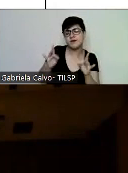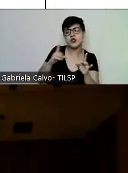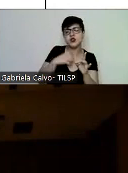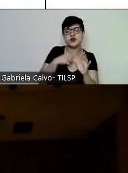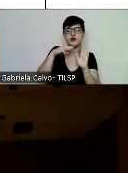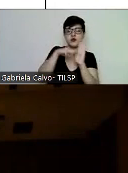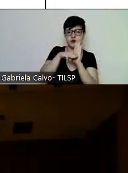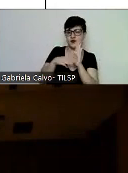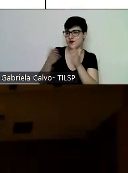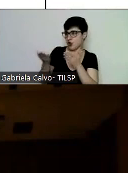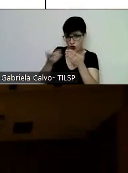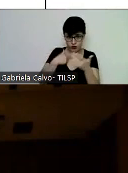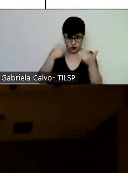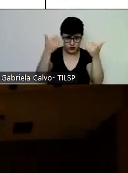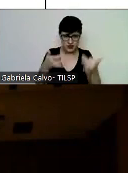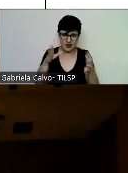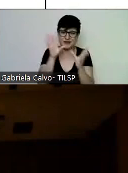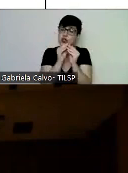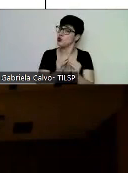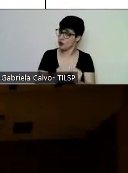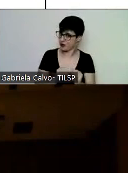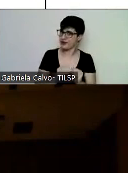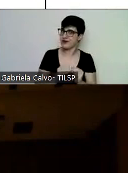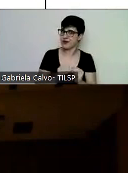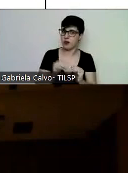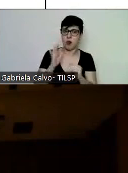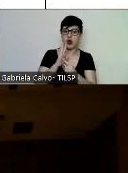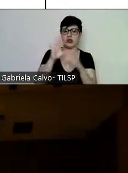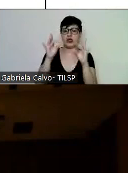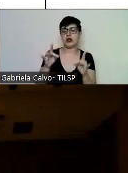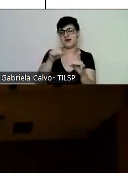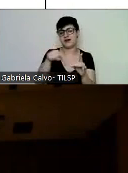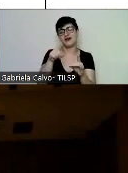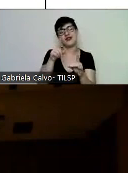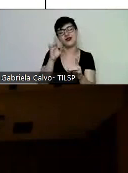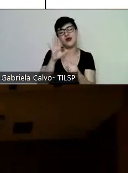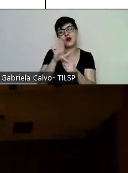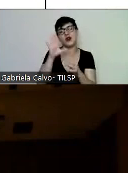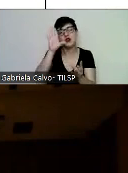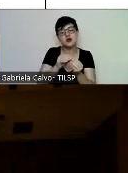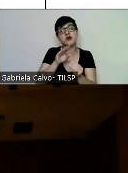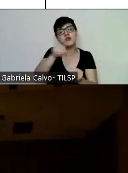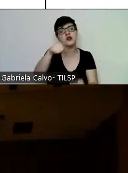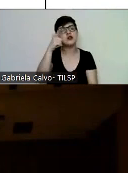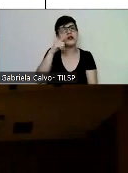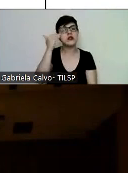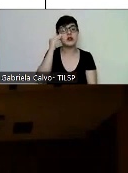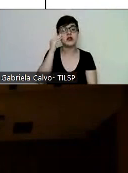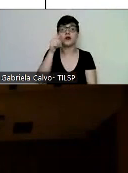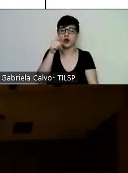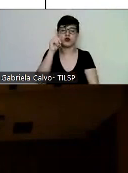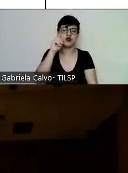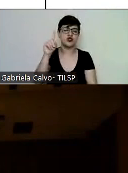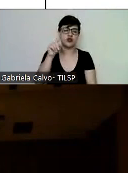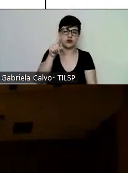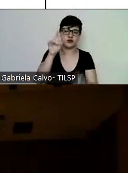que eu tô apresentando aqui muito abreviadamente para vocês mas isso foi um momento em que realmente essa definição ela foi validada